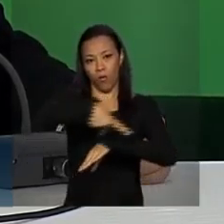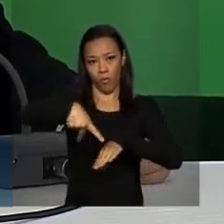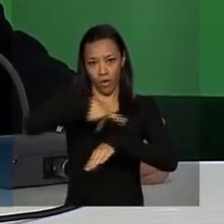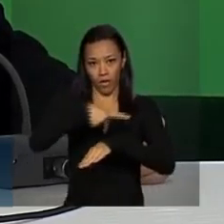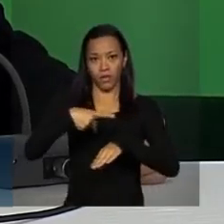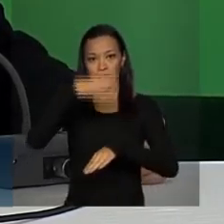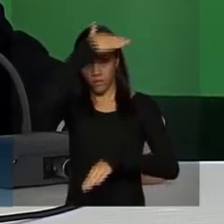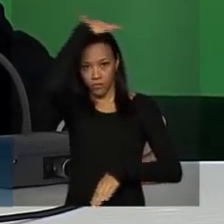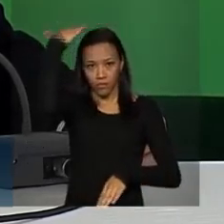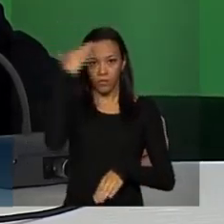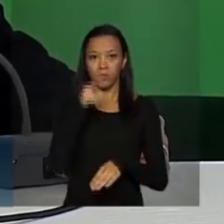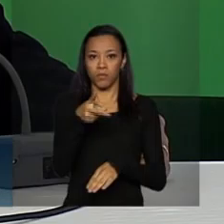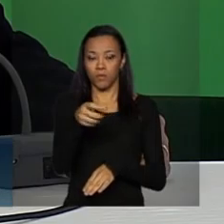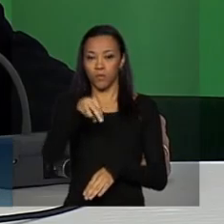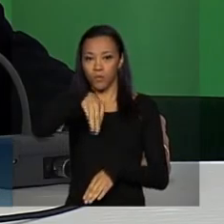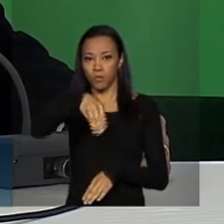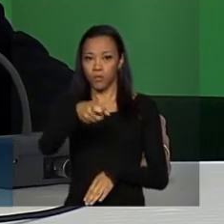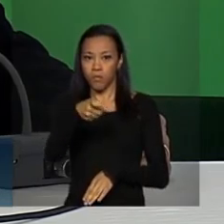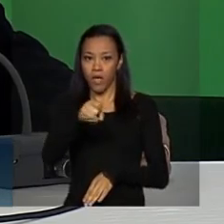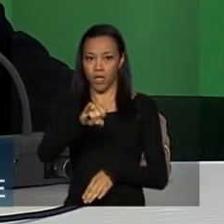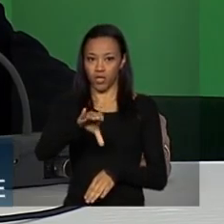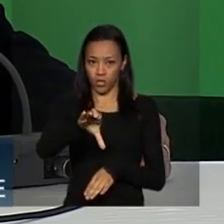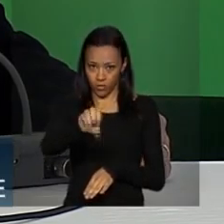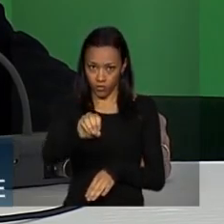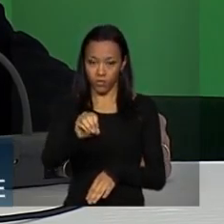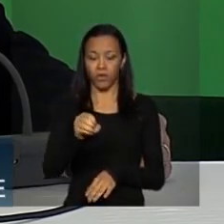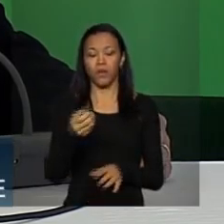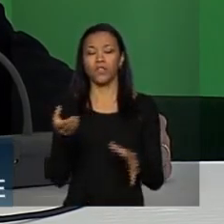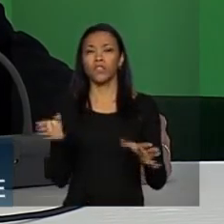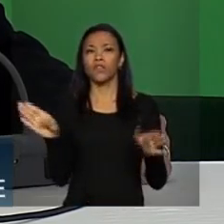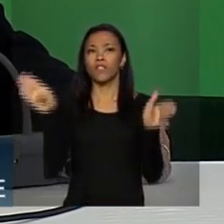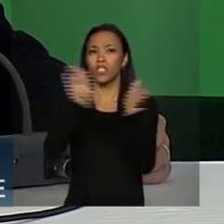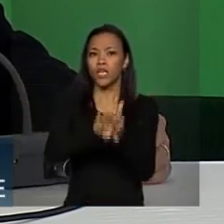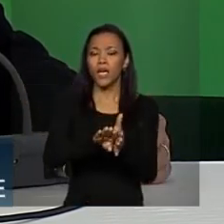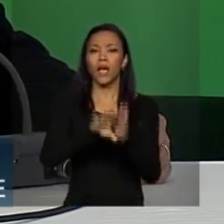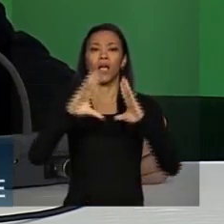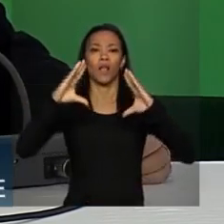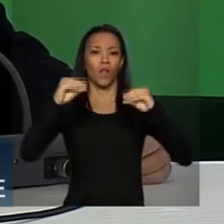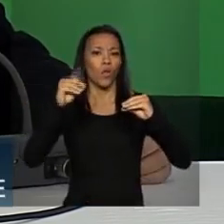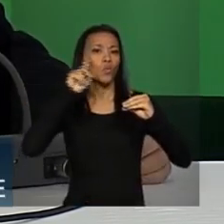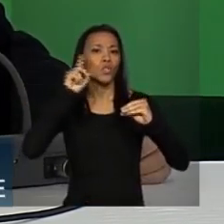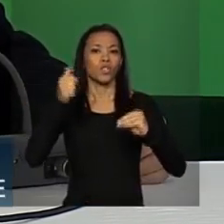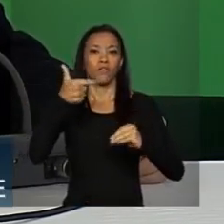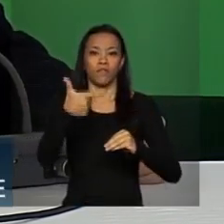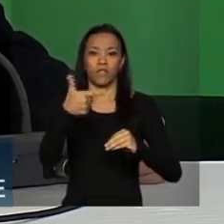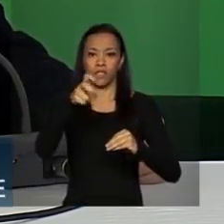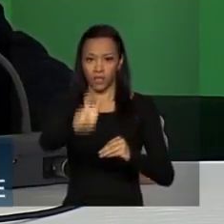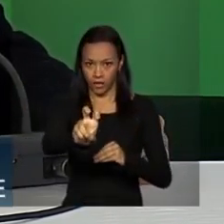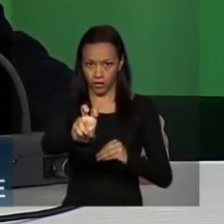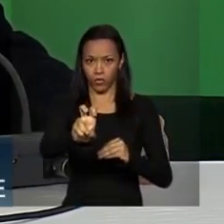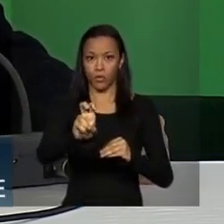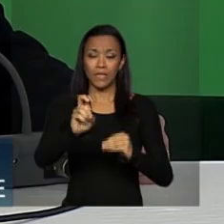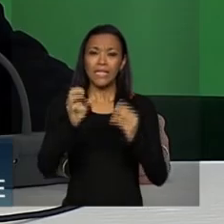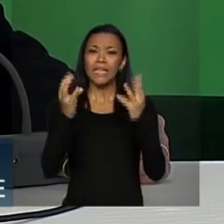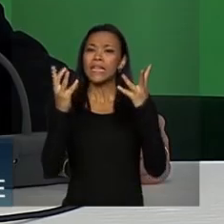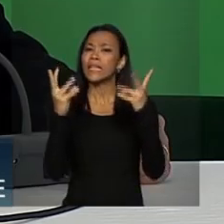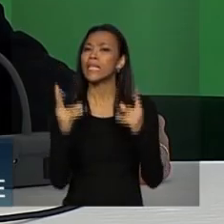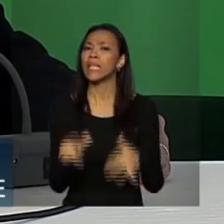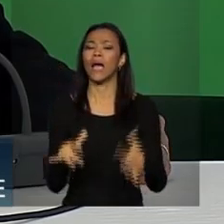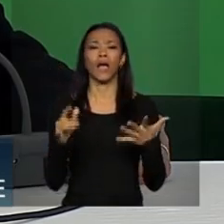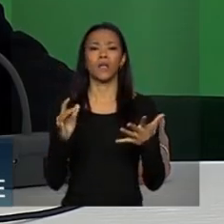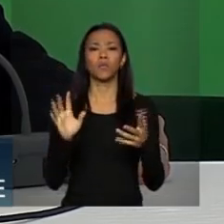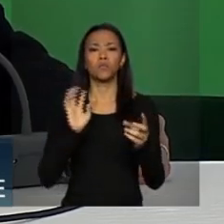Ela deverá chegar à Cidade do México na noite do dia 25. Os detalhes do programa